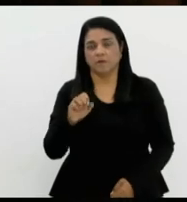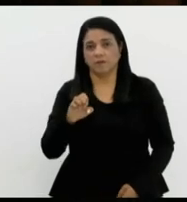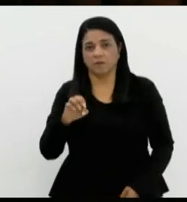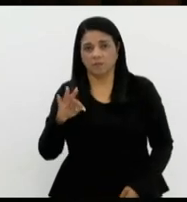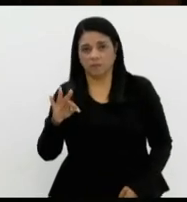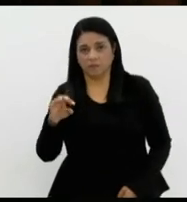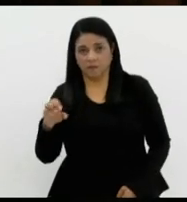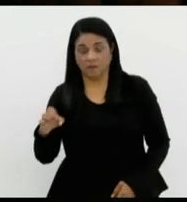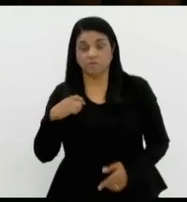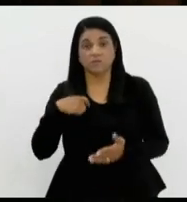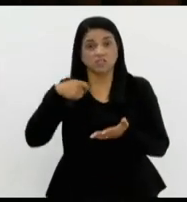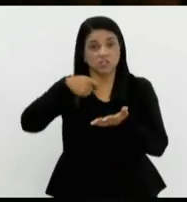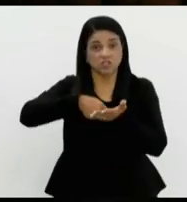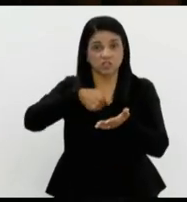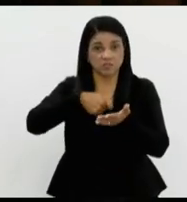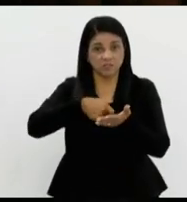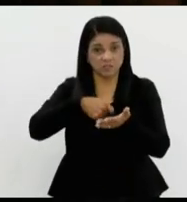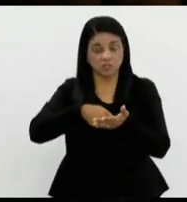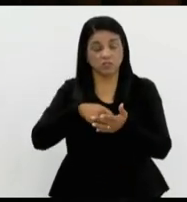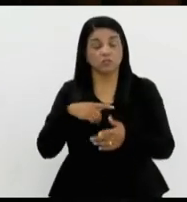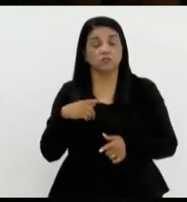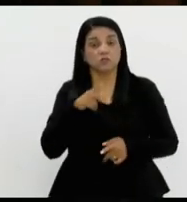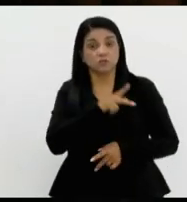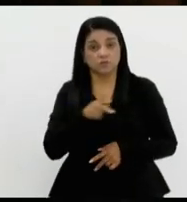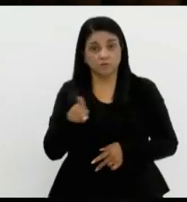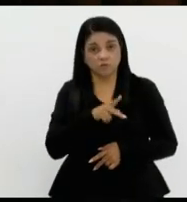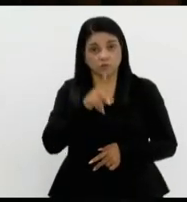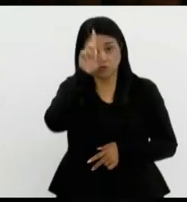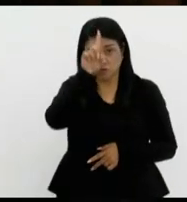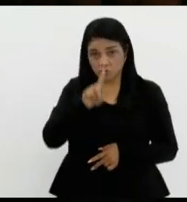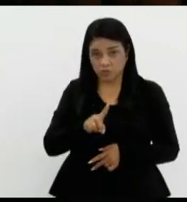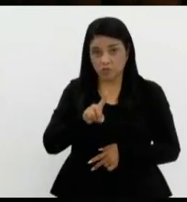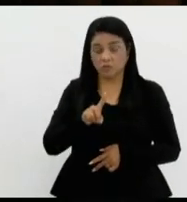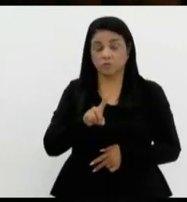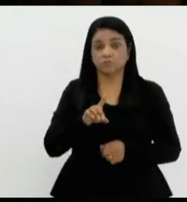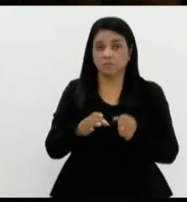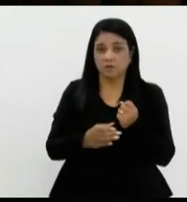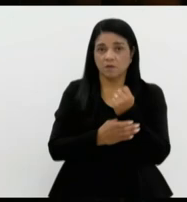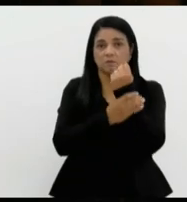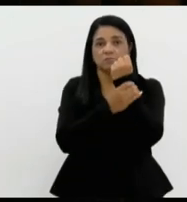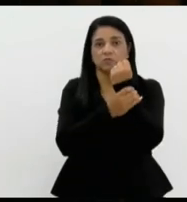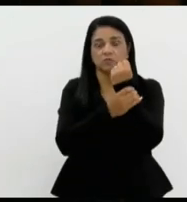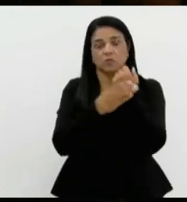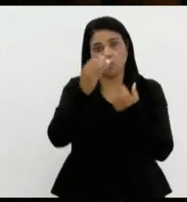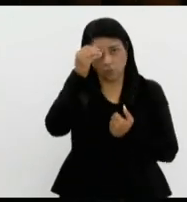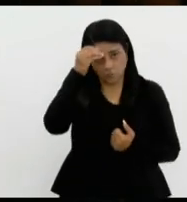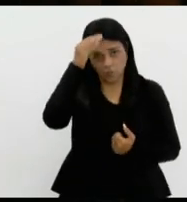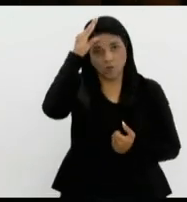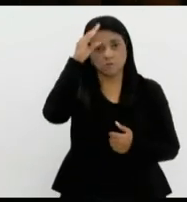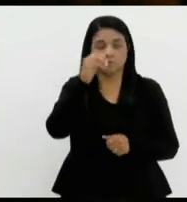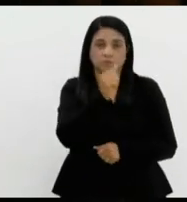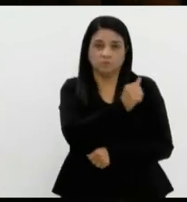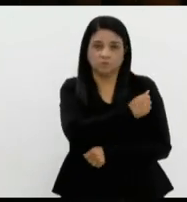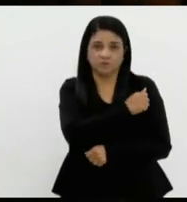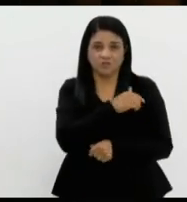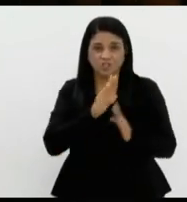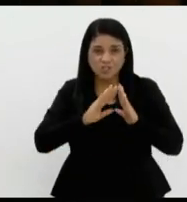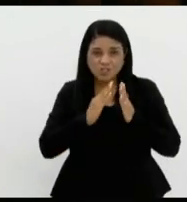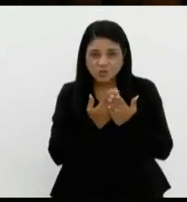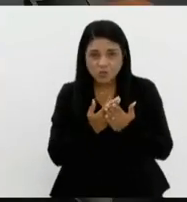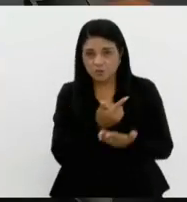nós, professores, estamos na escola para garantir o direito do acesso ao conhecimento dos nossos alunos. Não dá para ter escola sem estudante.